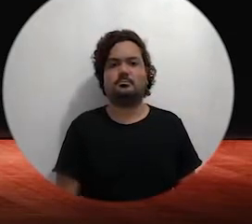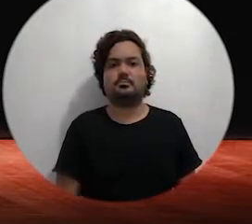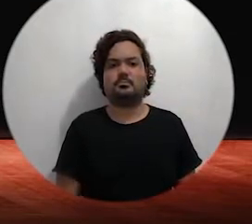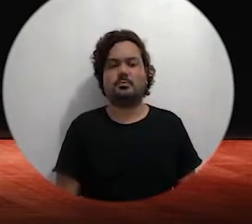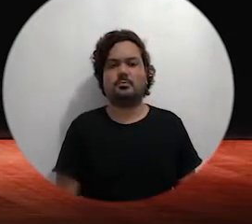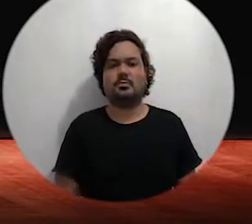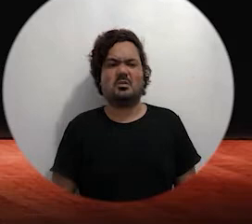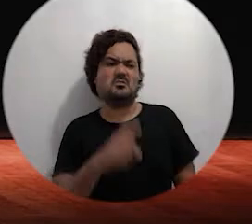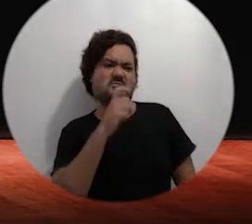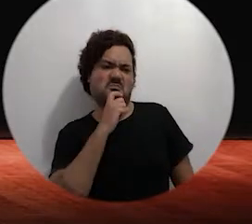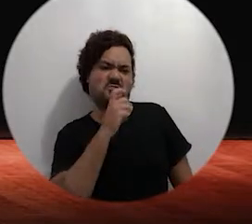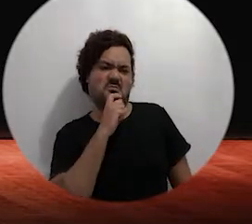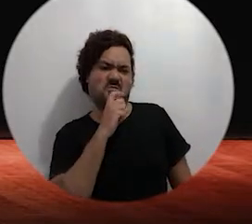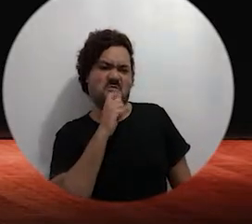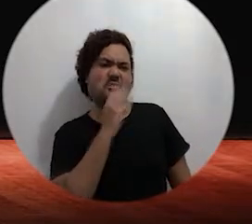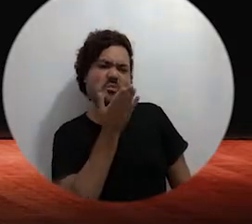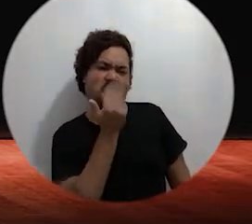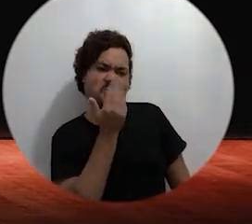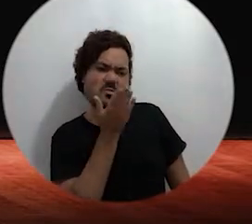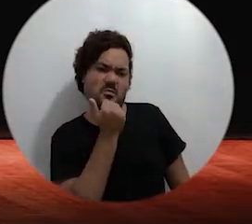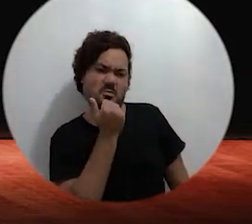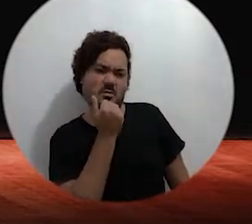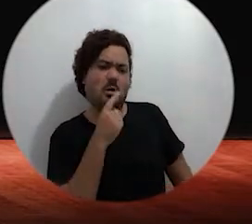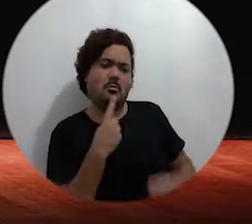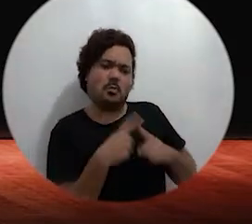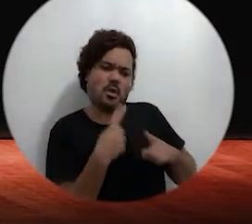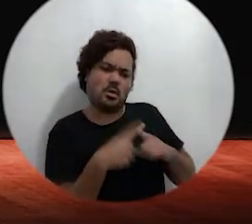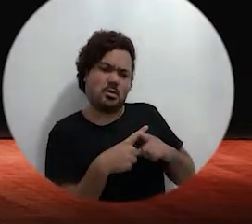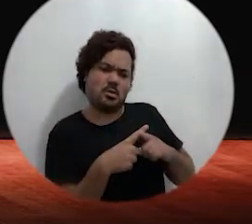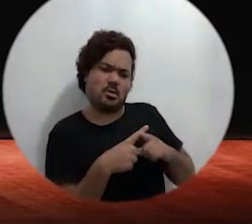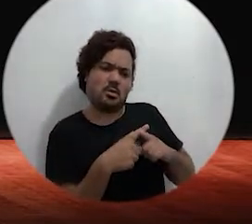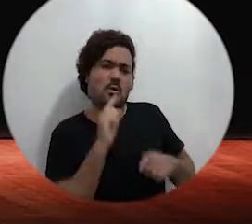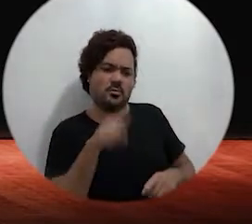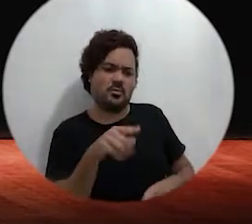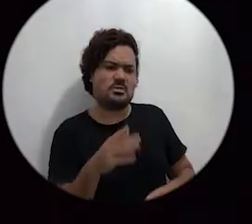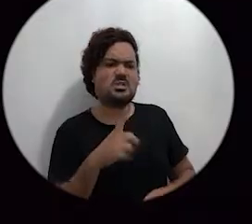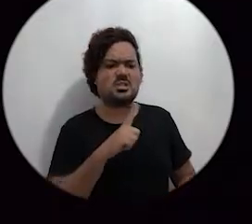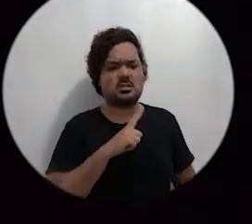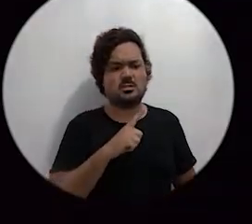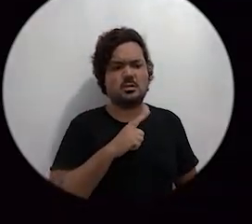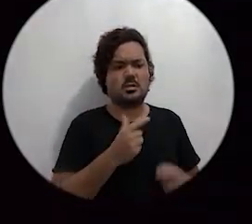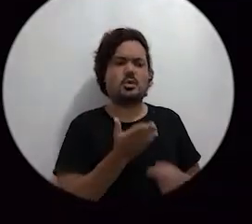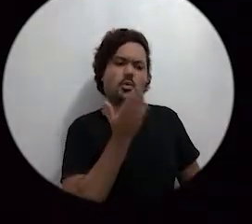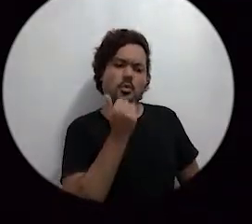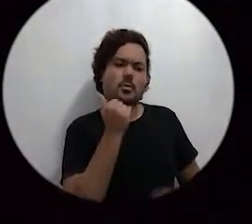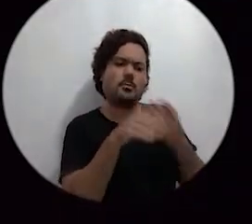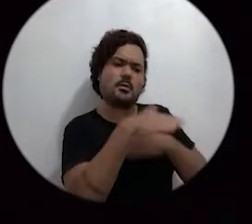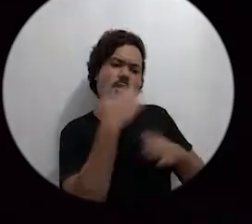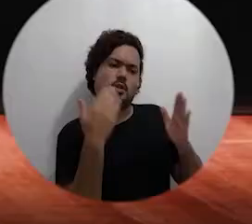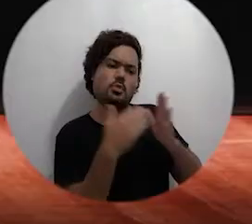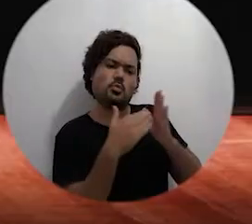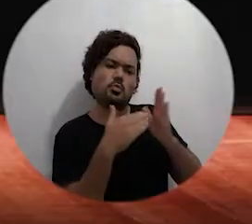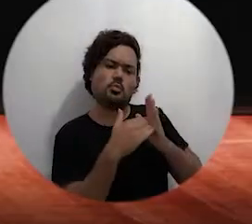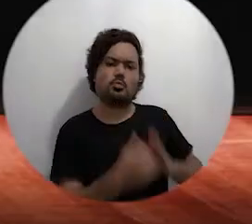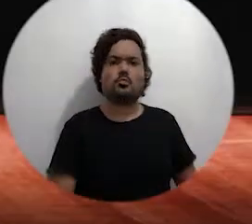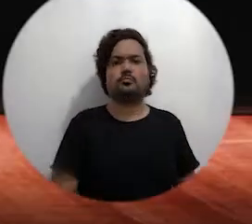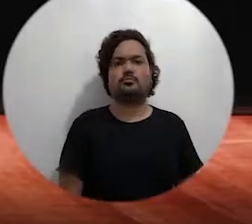Tá com frescura para comer? Por quê? Você tem que comer de tudo.